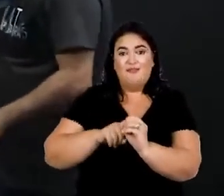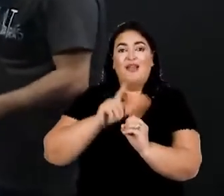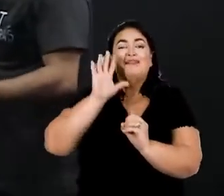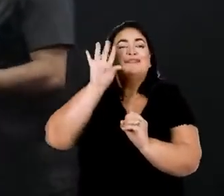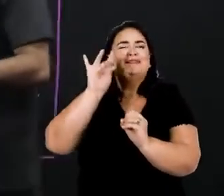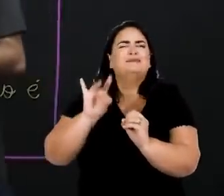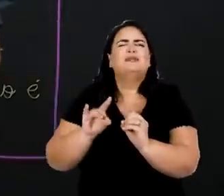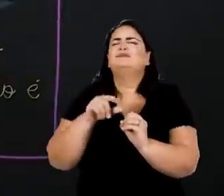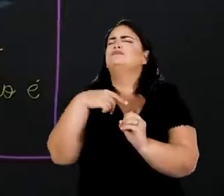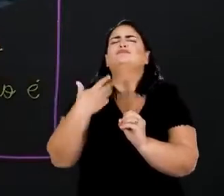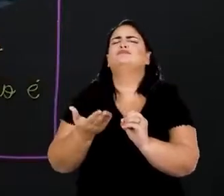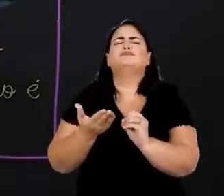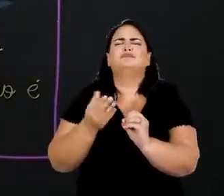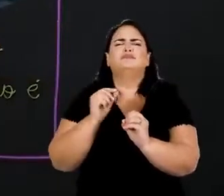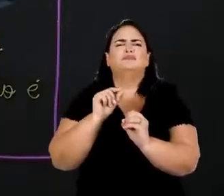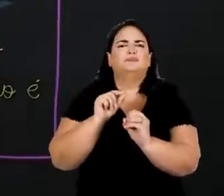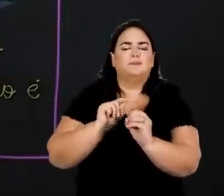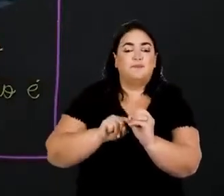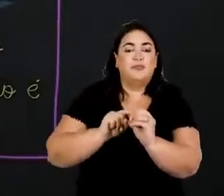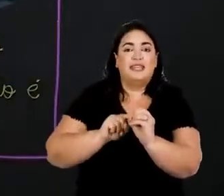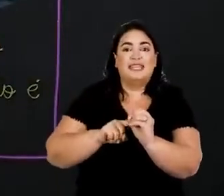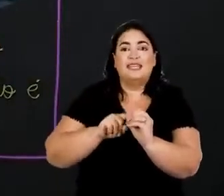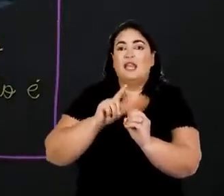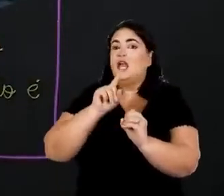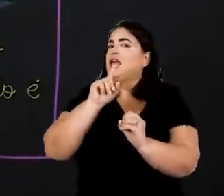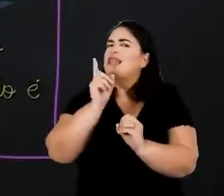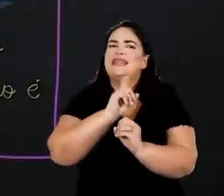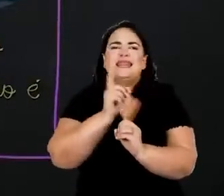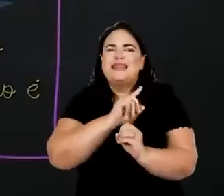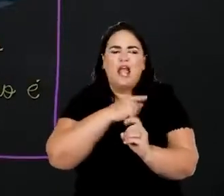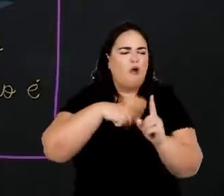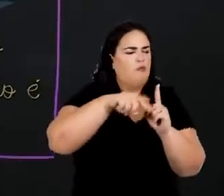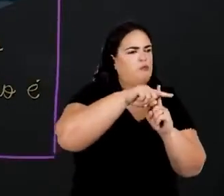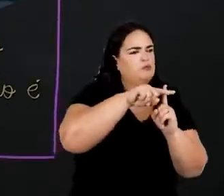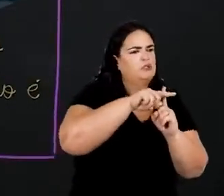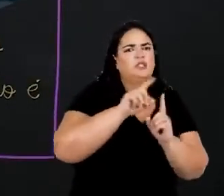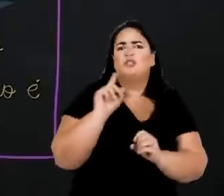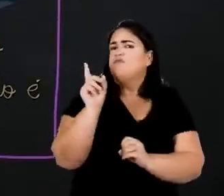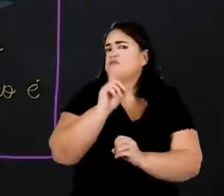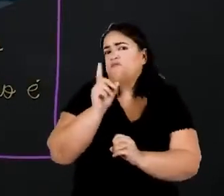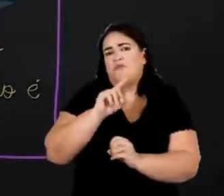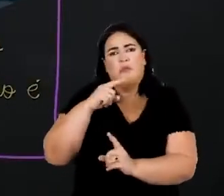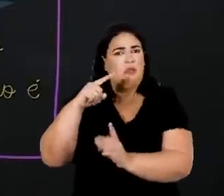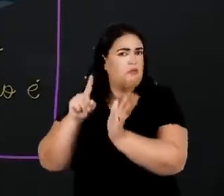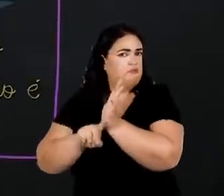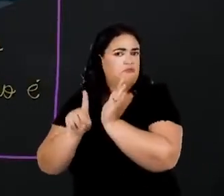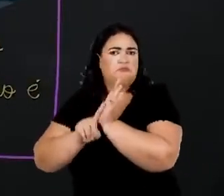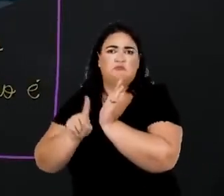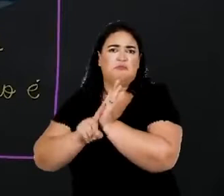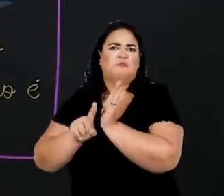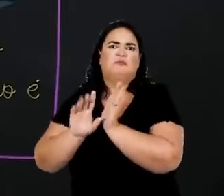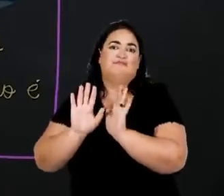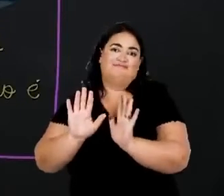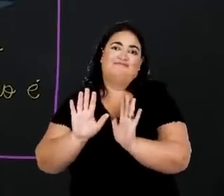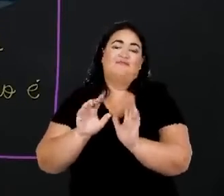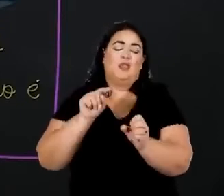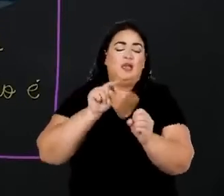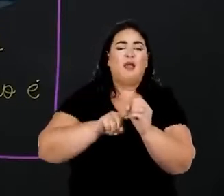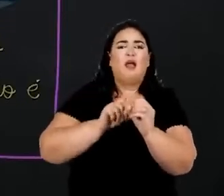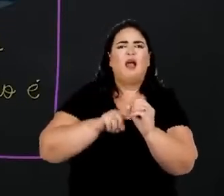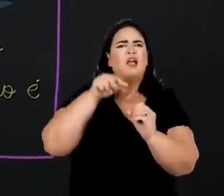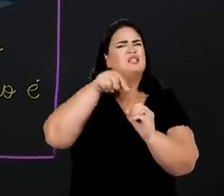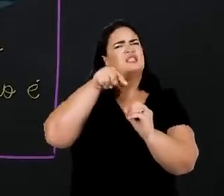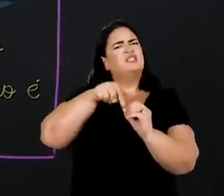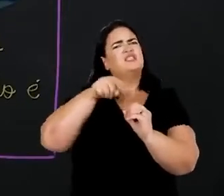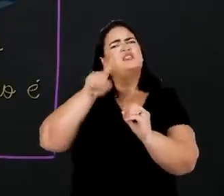especial pois ele não é considerado nem positivo e negativo até mesmo pelo fato